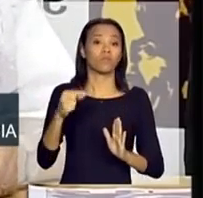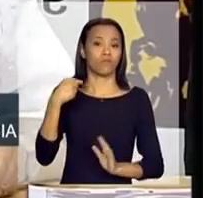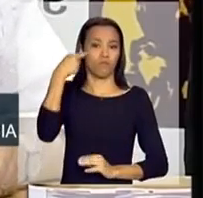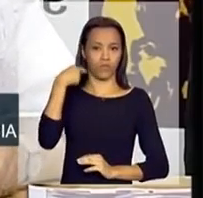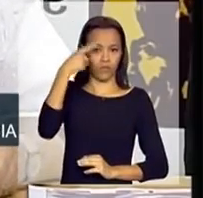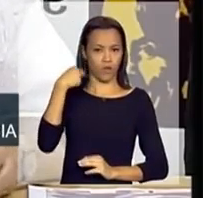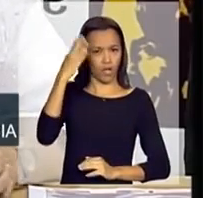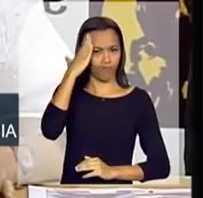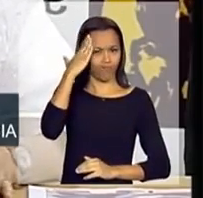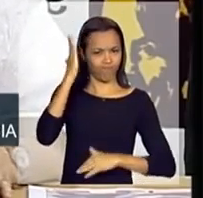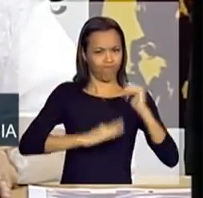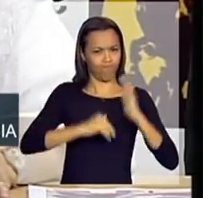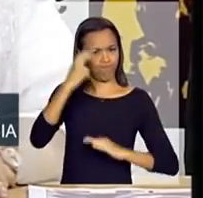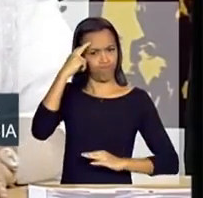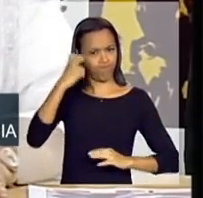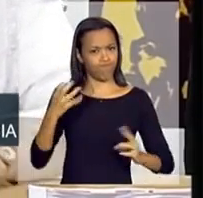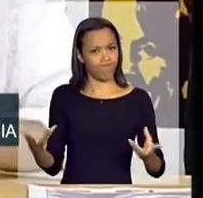de qualidade.